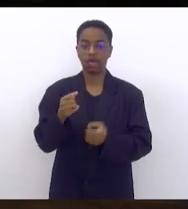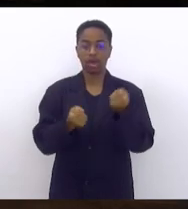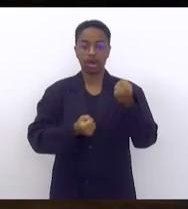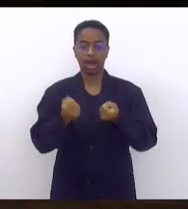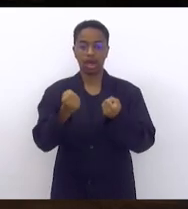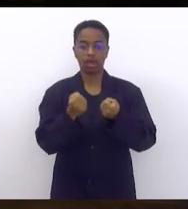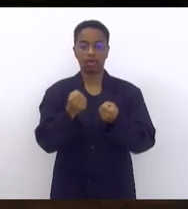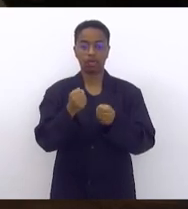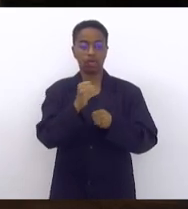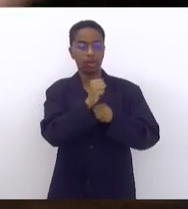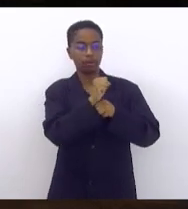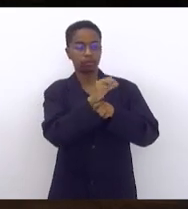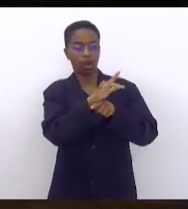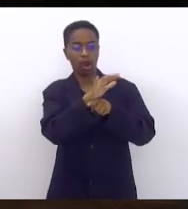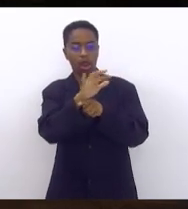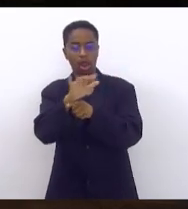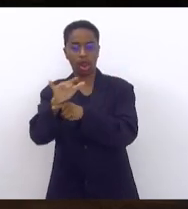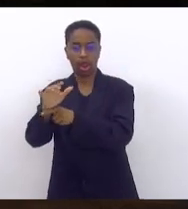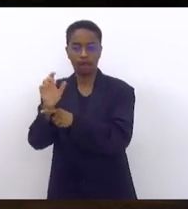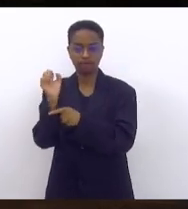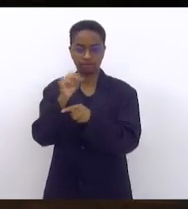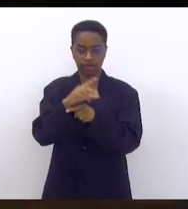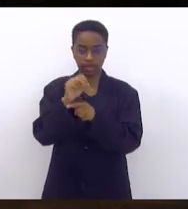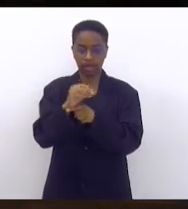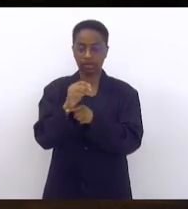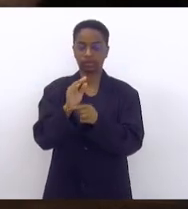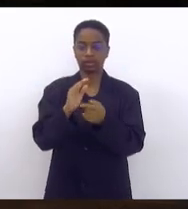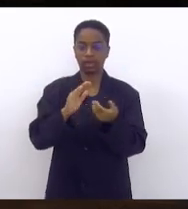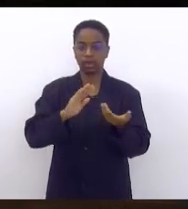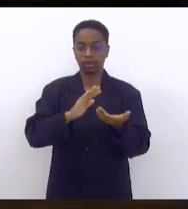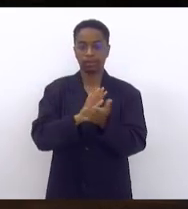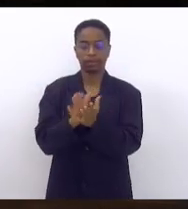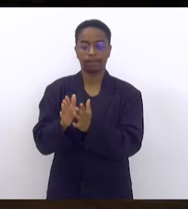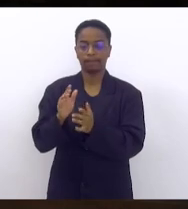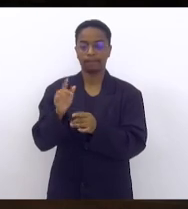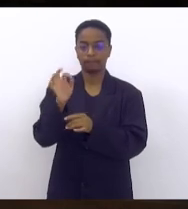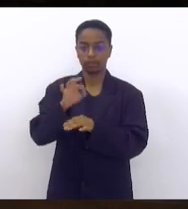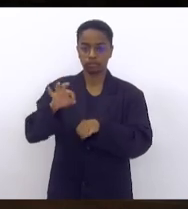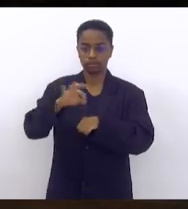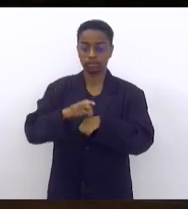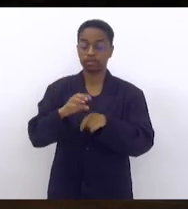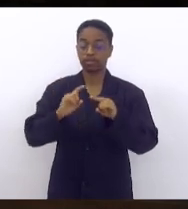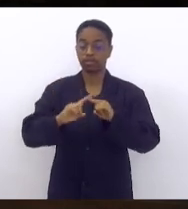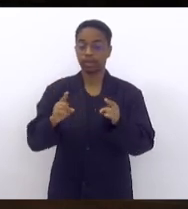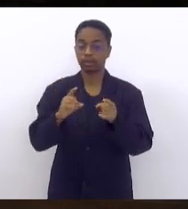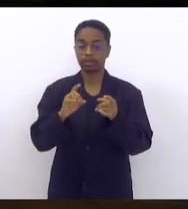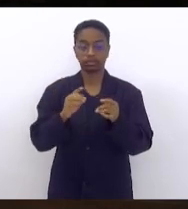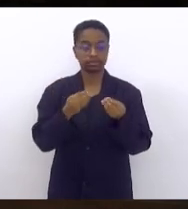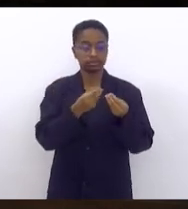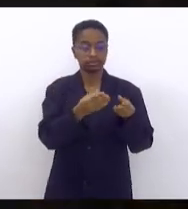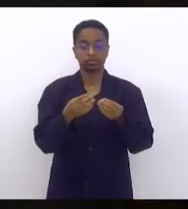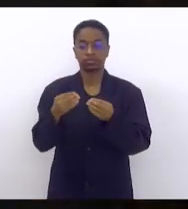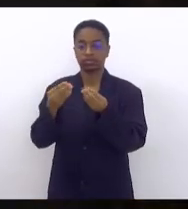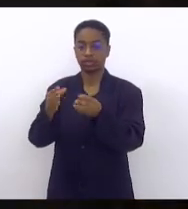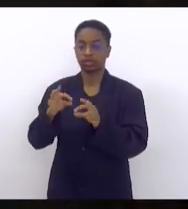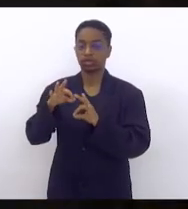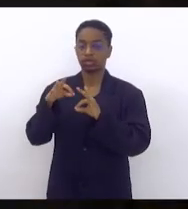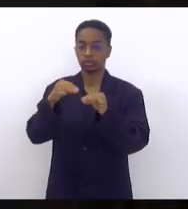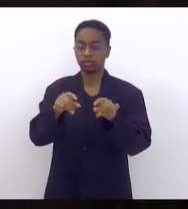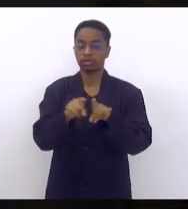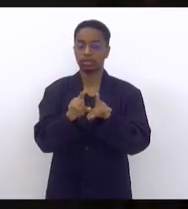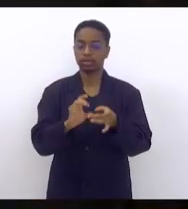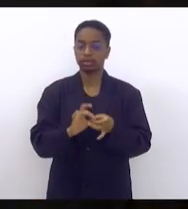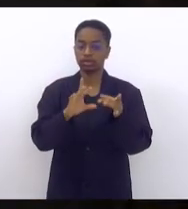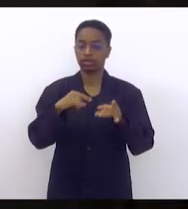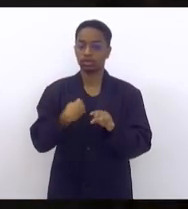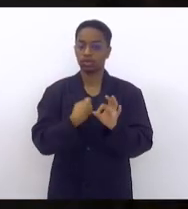sabe, no sentido de nos unificar, porque essa gratificação vai ser para todo mundo. Portanto, ela permite que a gente também organize a luta. Porque hoje, no